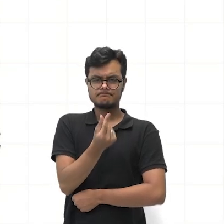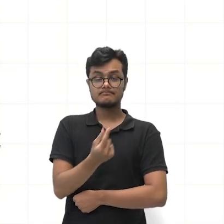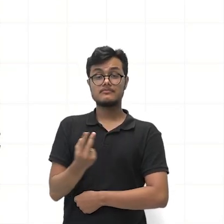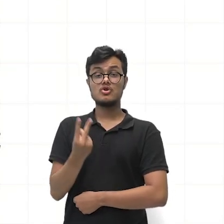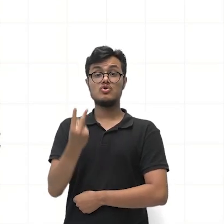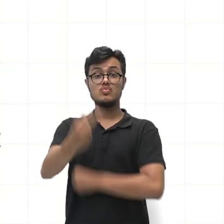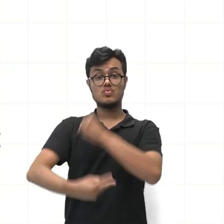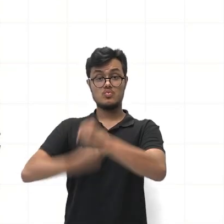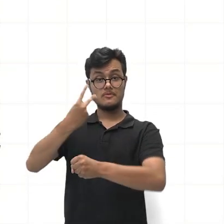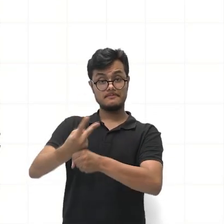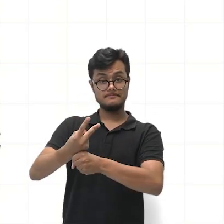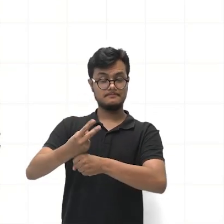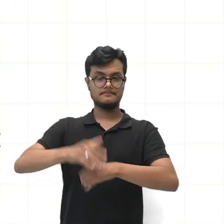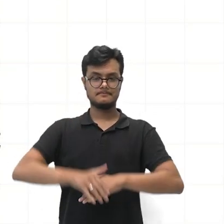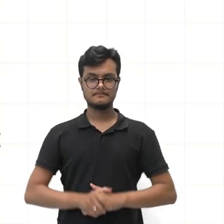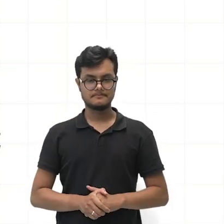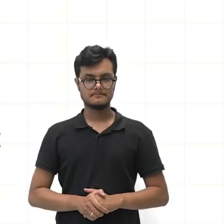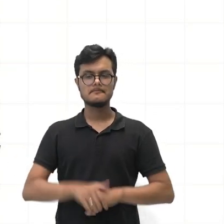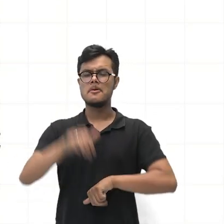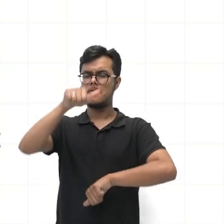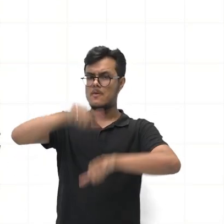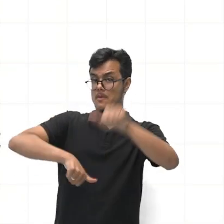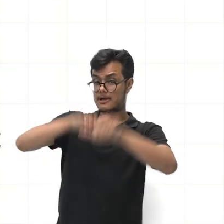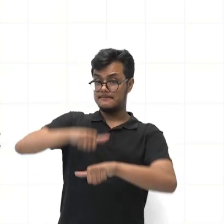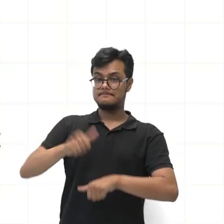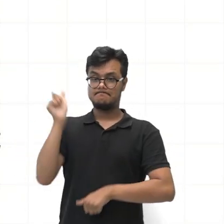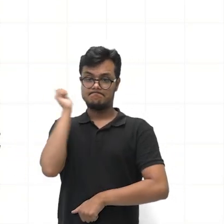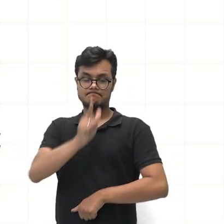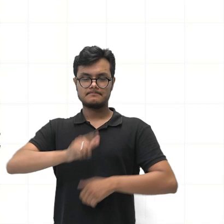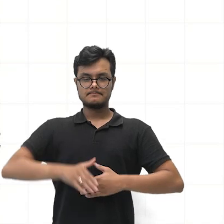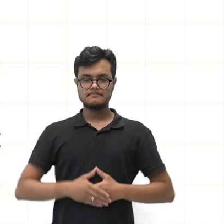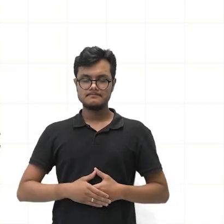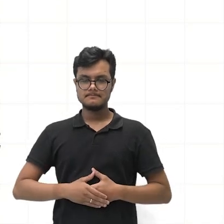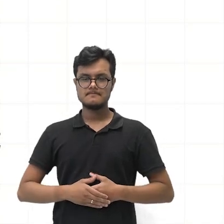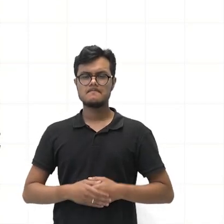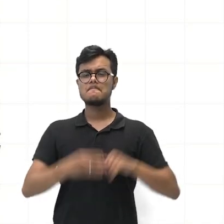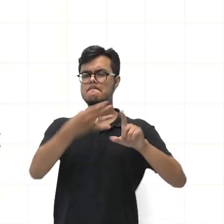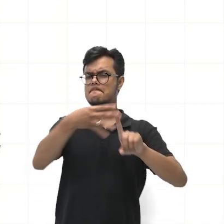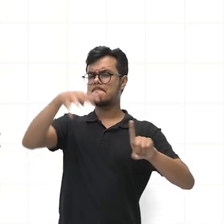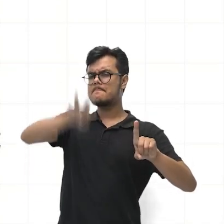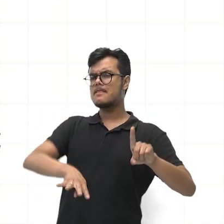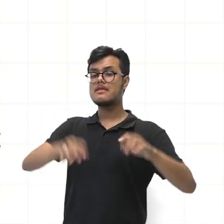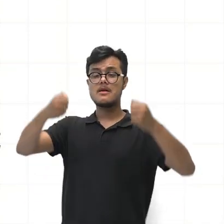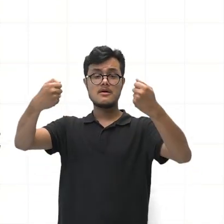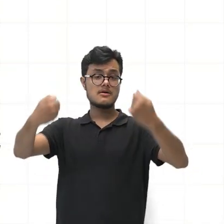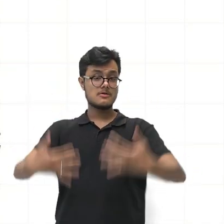2 anos. Muito bem. O que diz essa nossa tabela aqui?